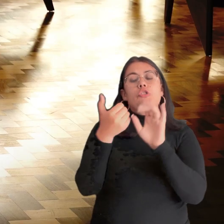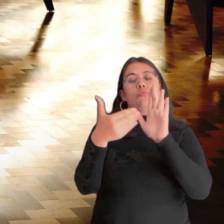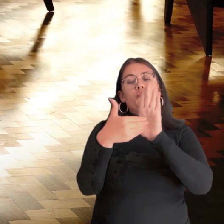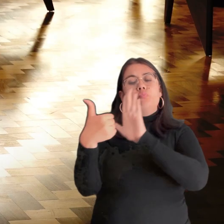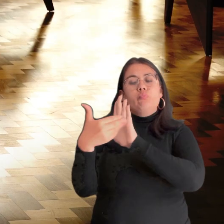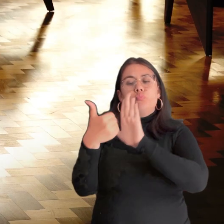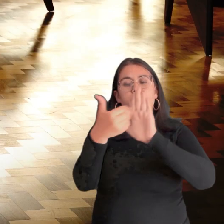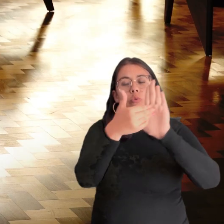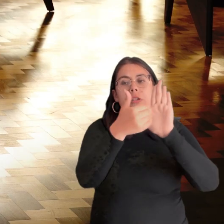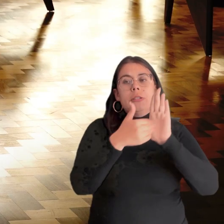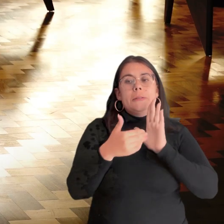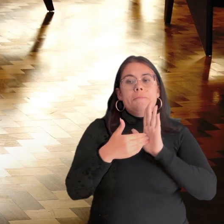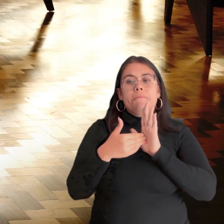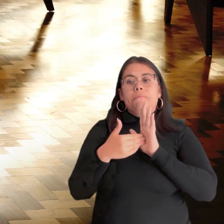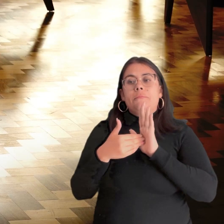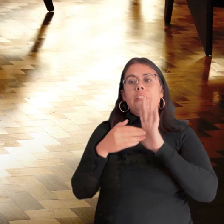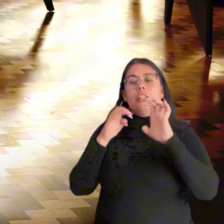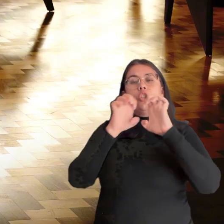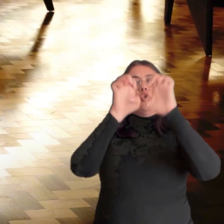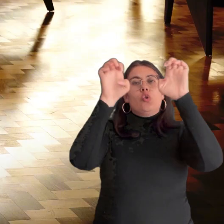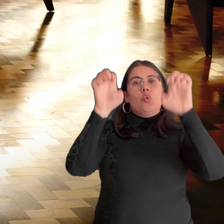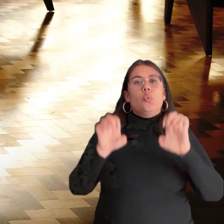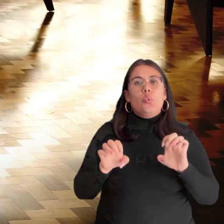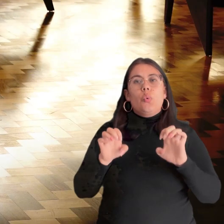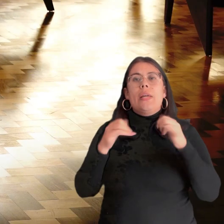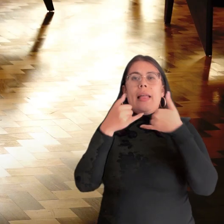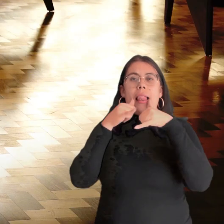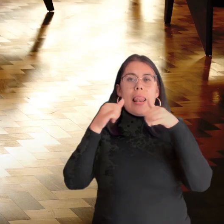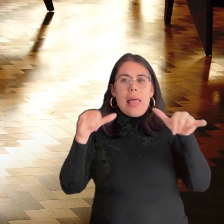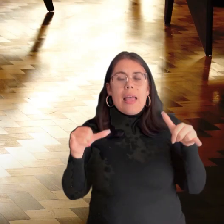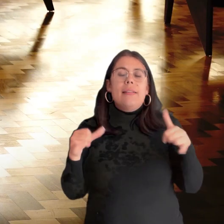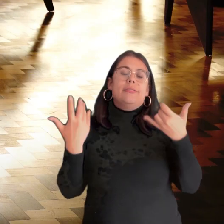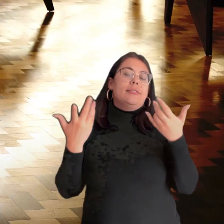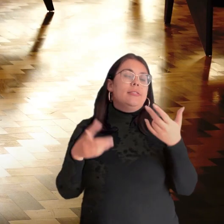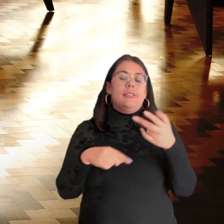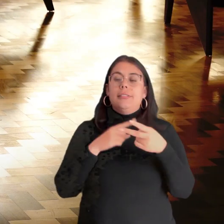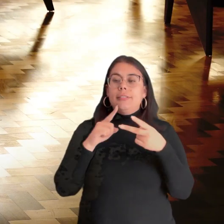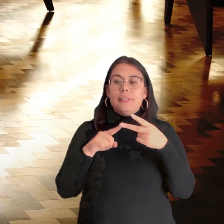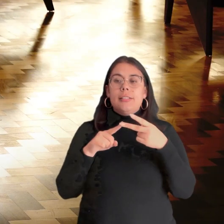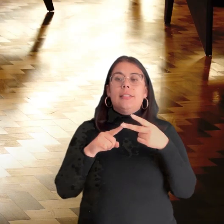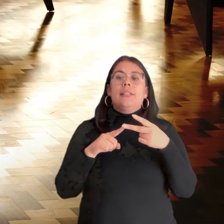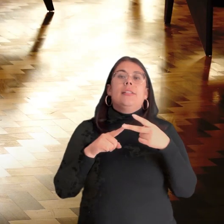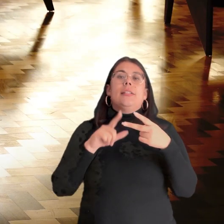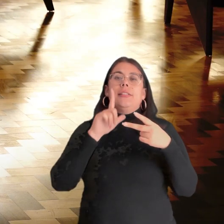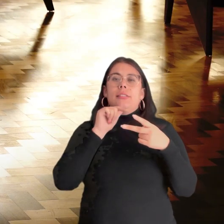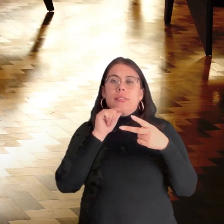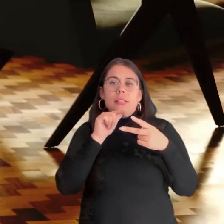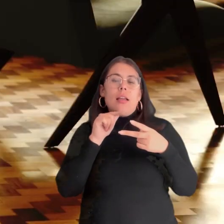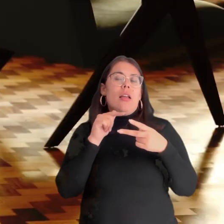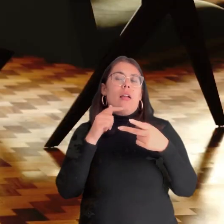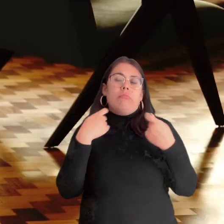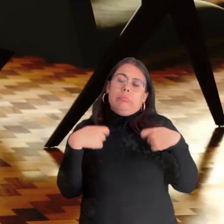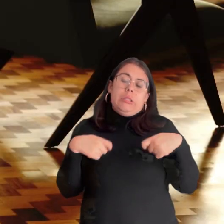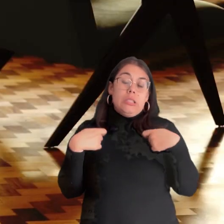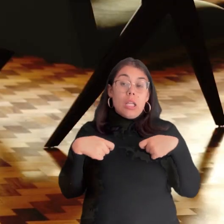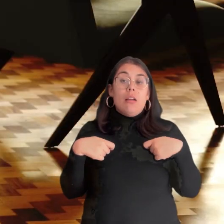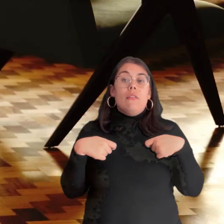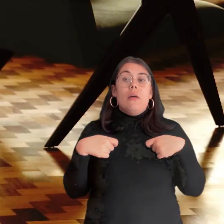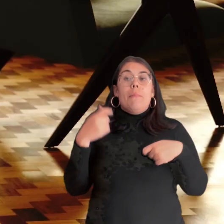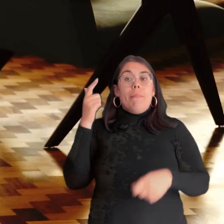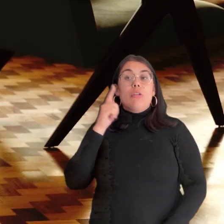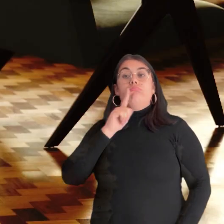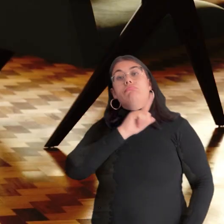de elétrica e hidráulica quando necessário, para poder prover de condições novas para um